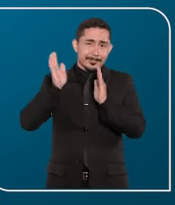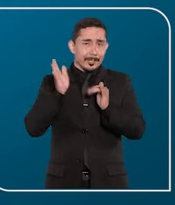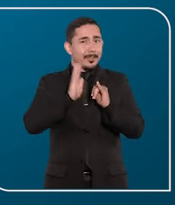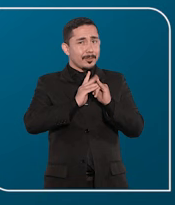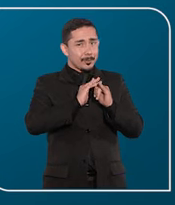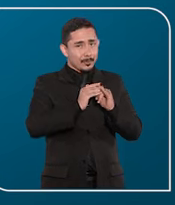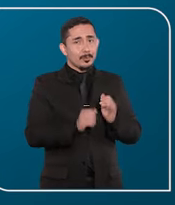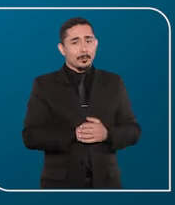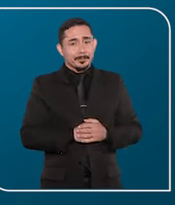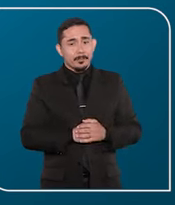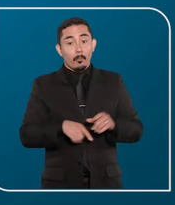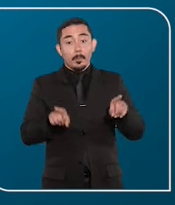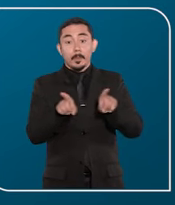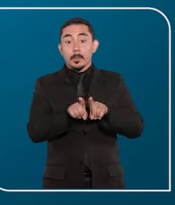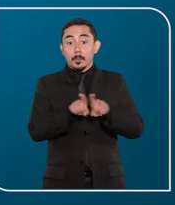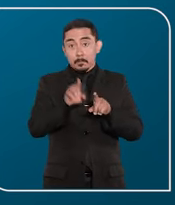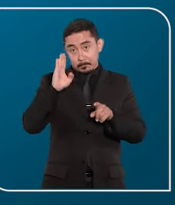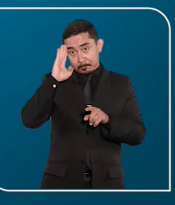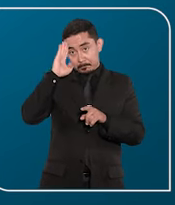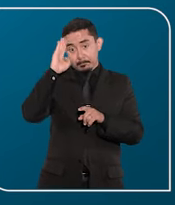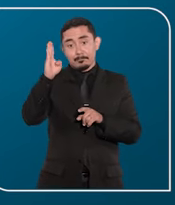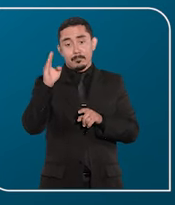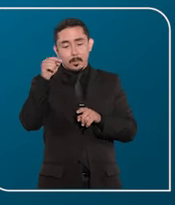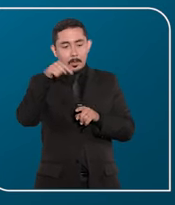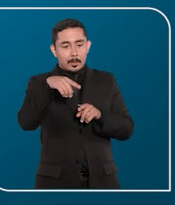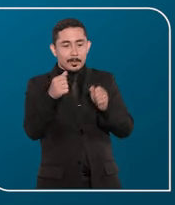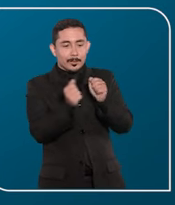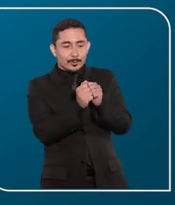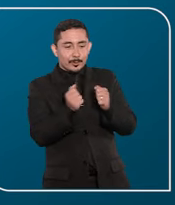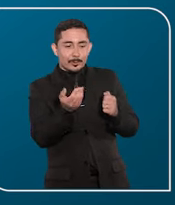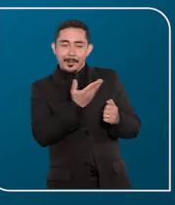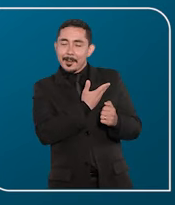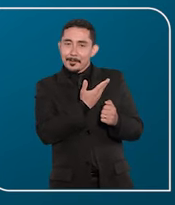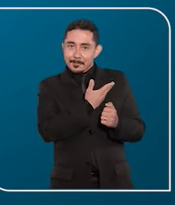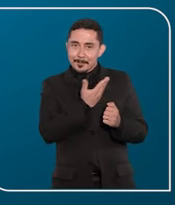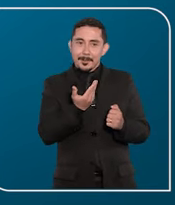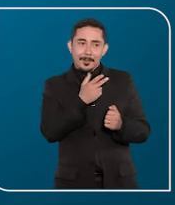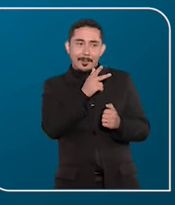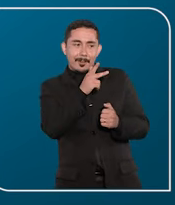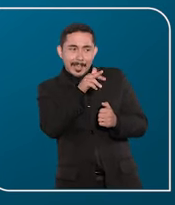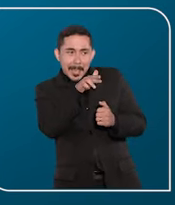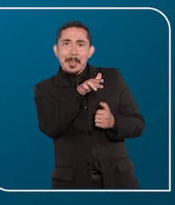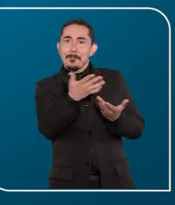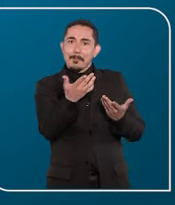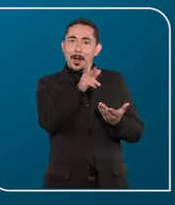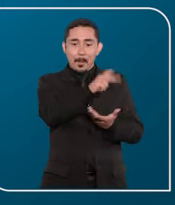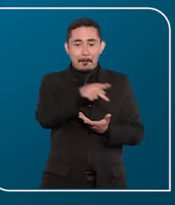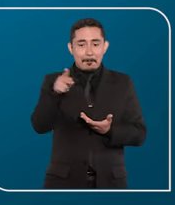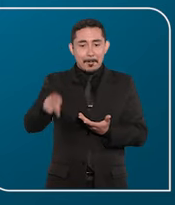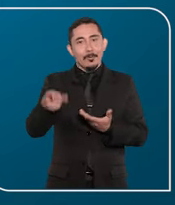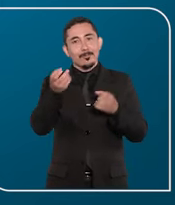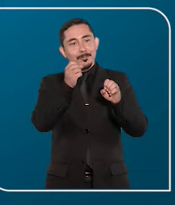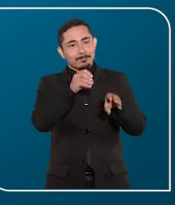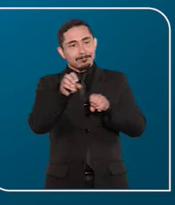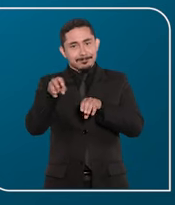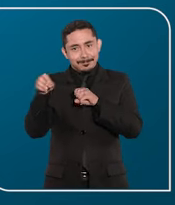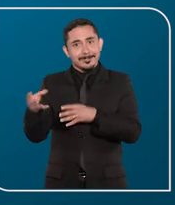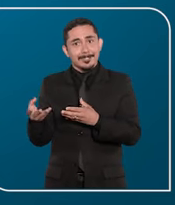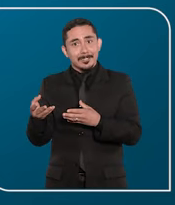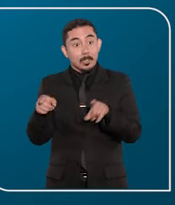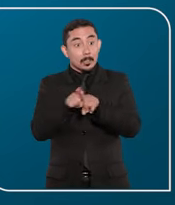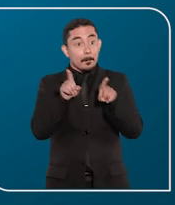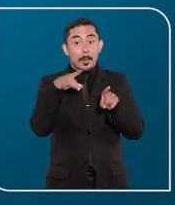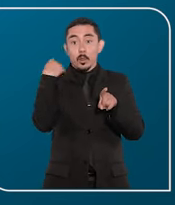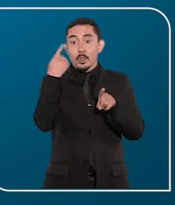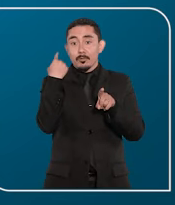e, sobretudo, por estar junto com esse meu colega, amigo, irmão de docência e, sobretudo, da advocacia,